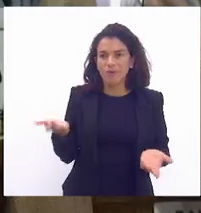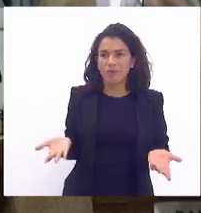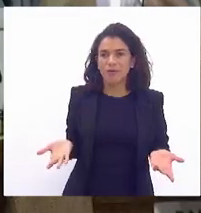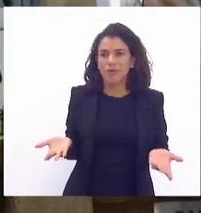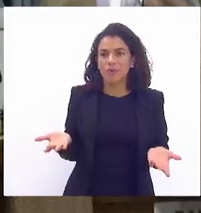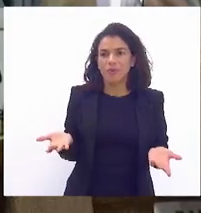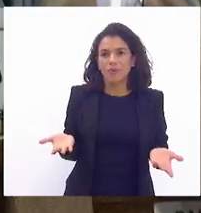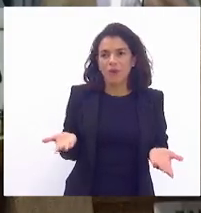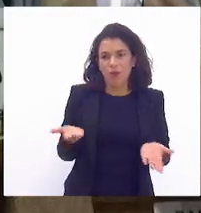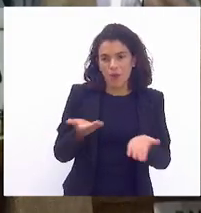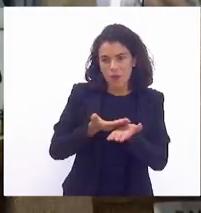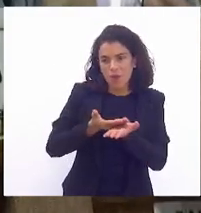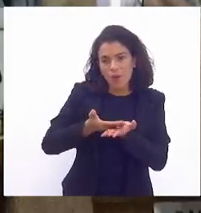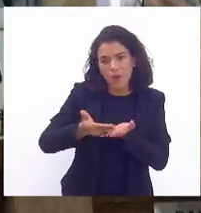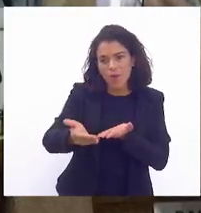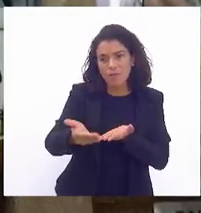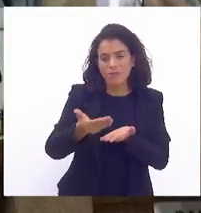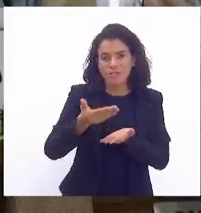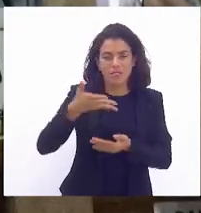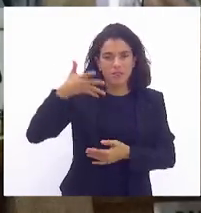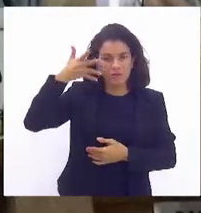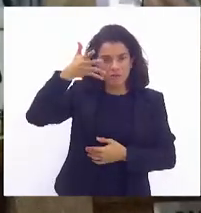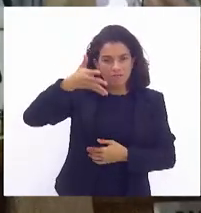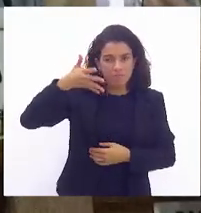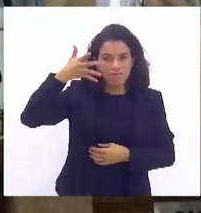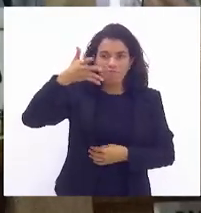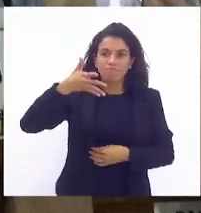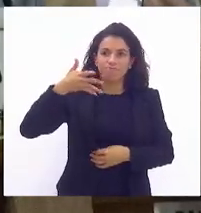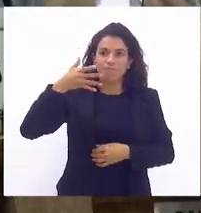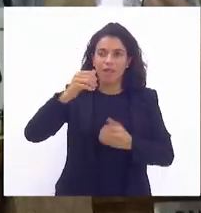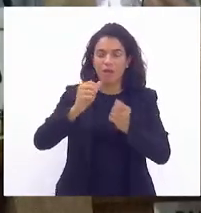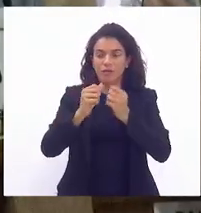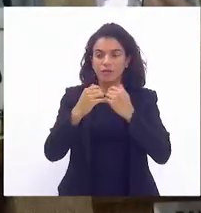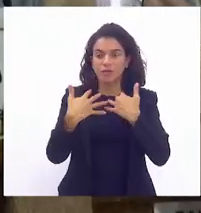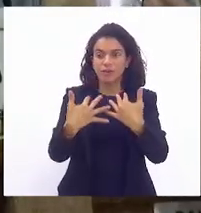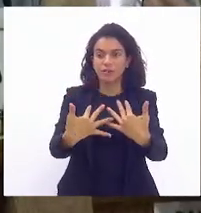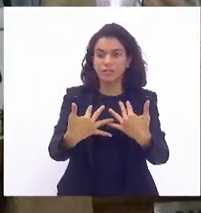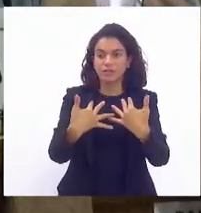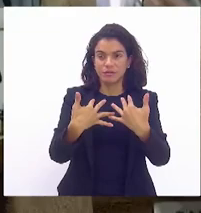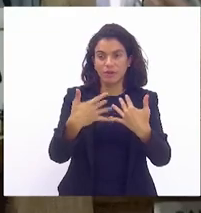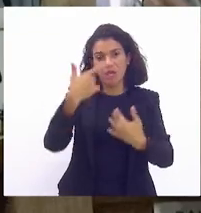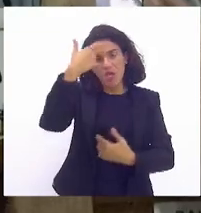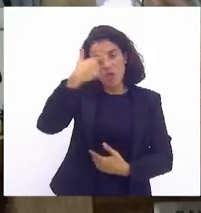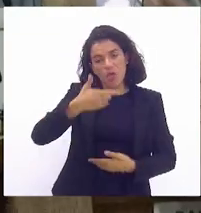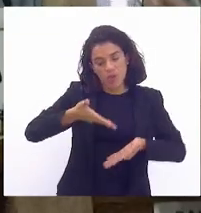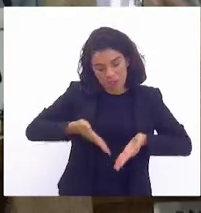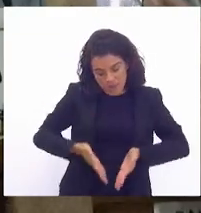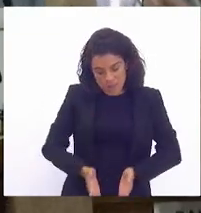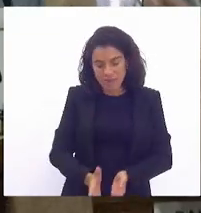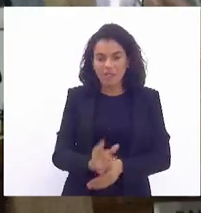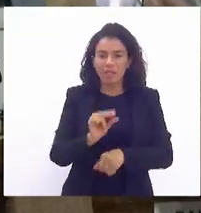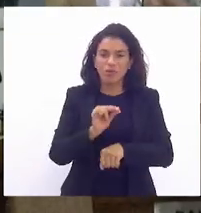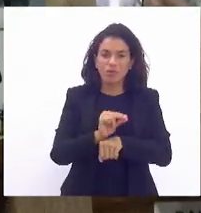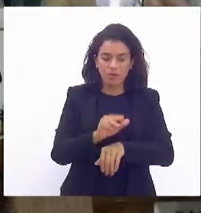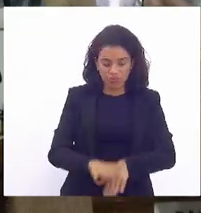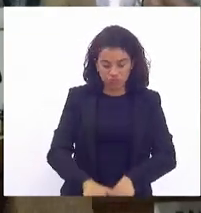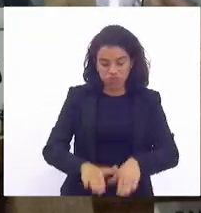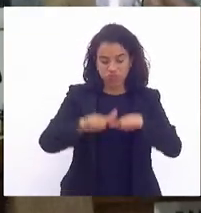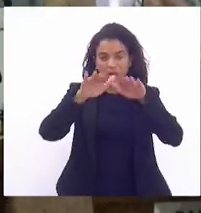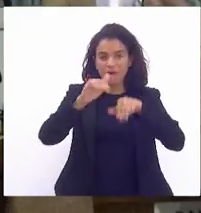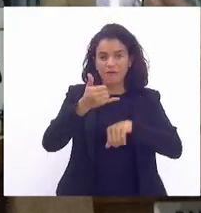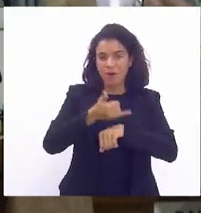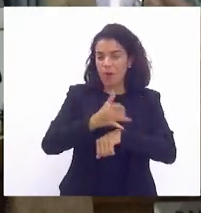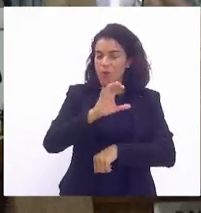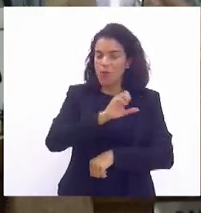eu iniciei a minha fala, sou nascido e criado em Volta Redonda, amo